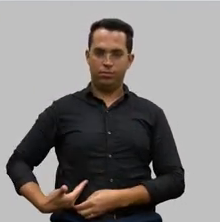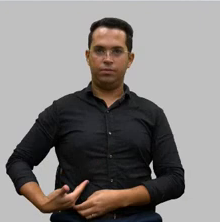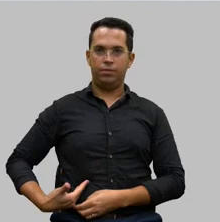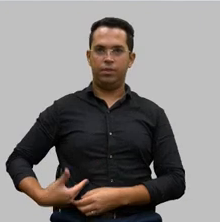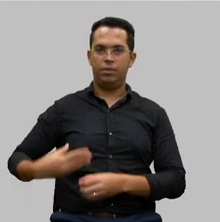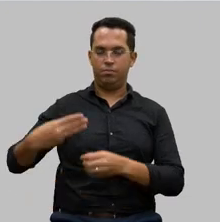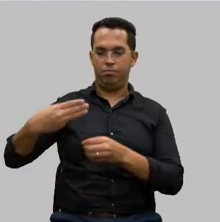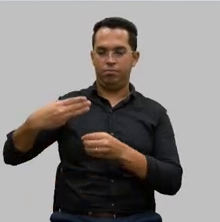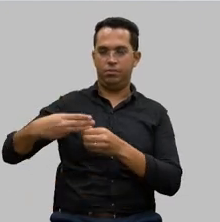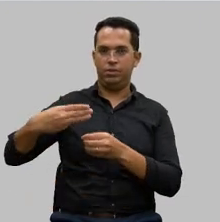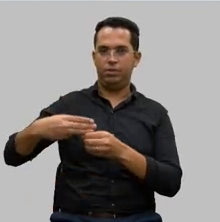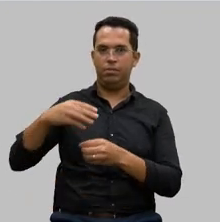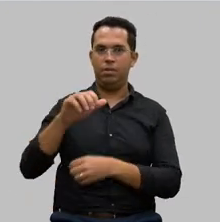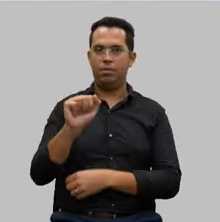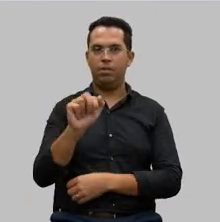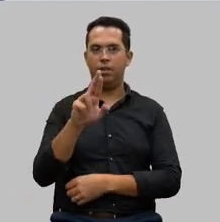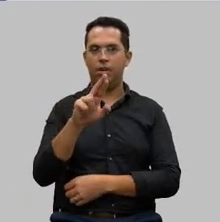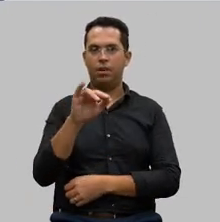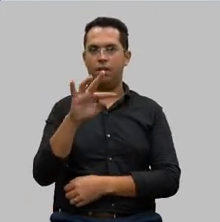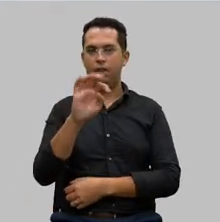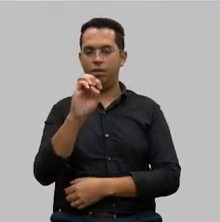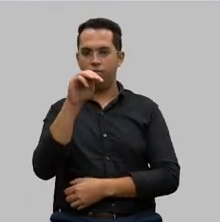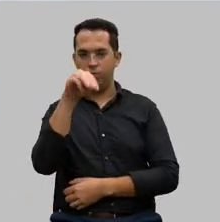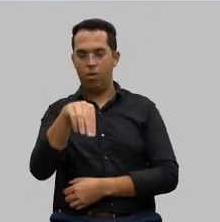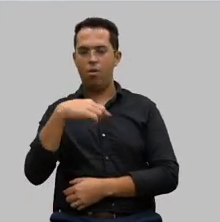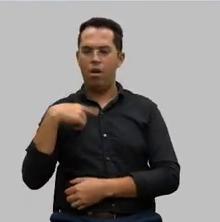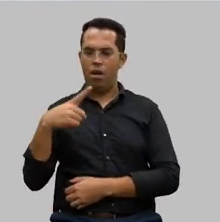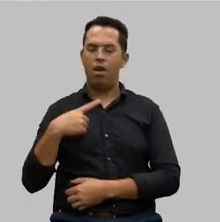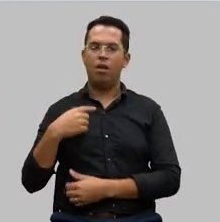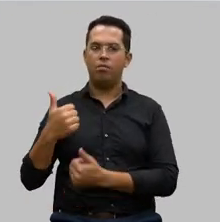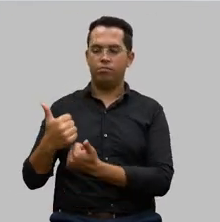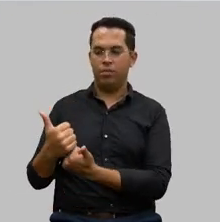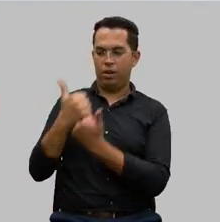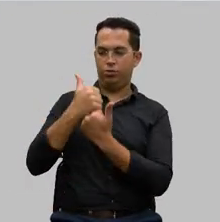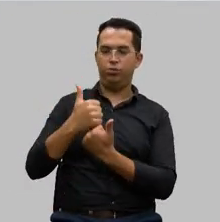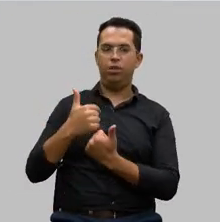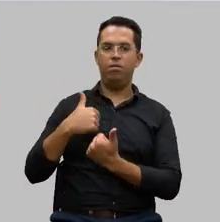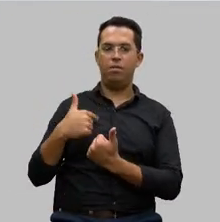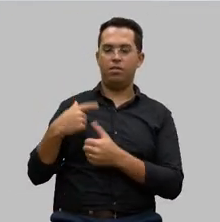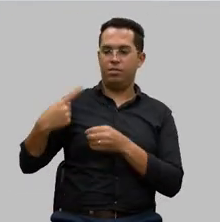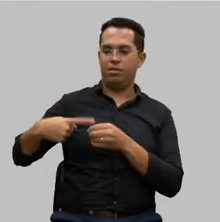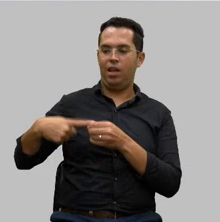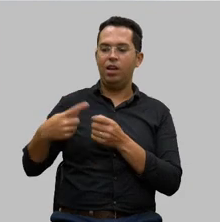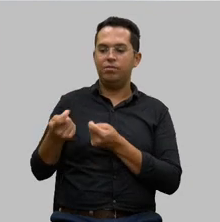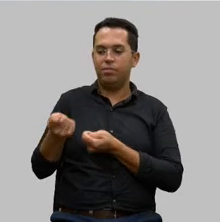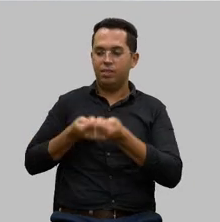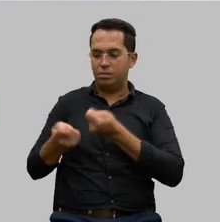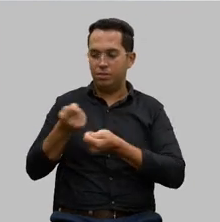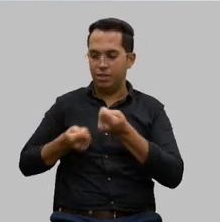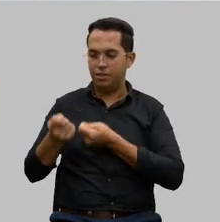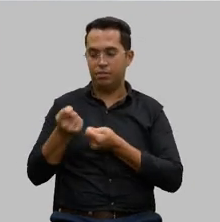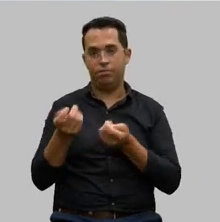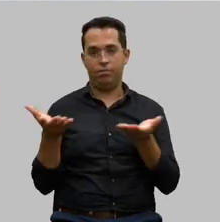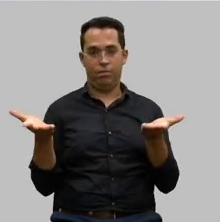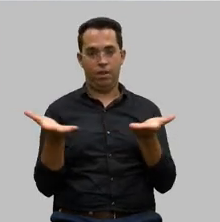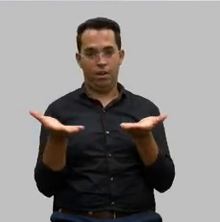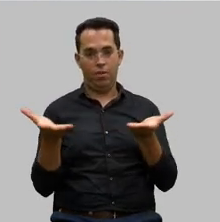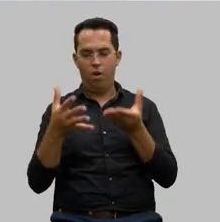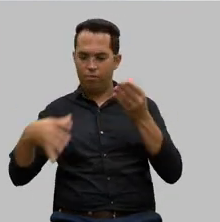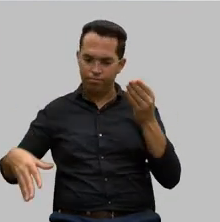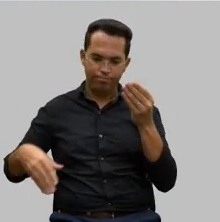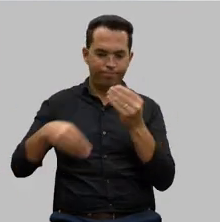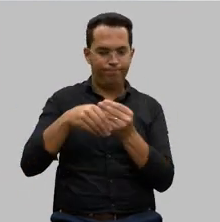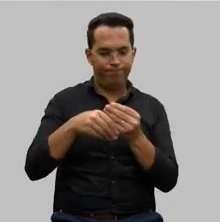passei pro G ele me ajuda n minhas nas minhas atuações então quero no momento já que o tempo é curto tinha